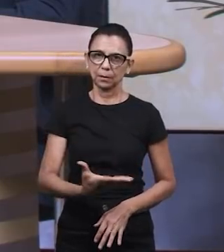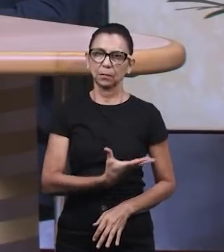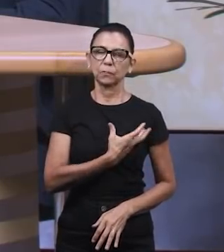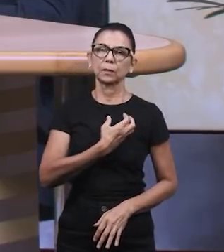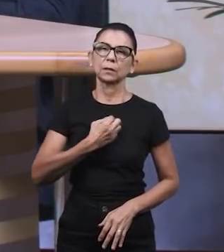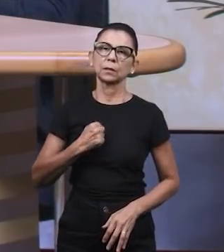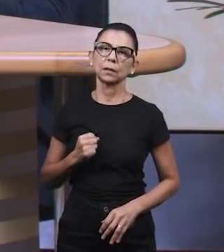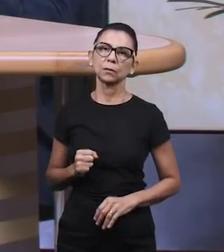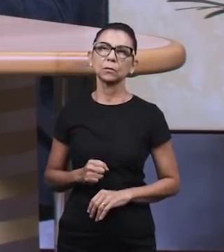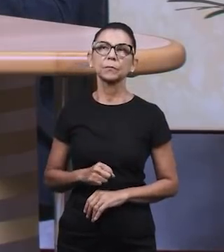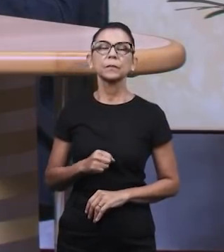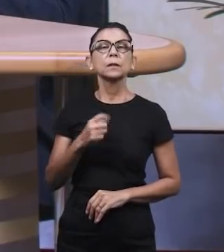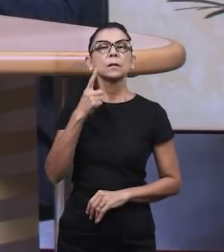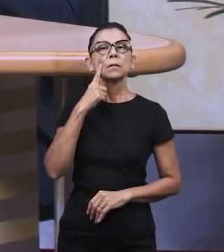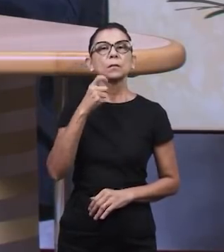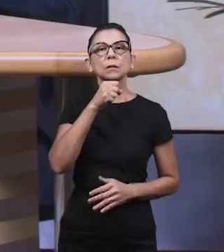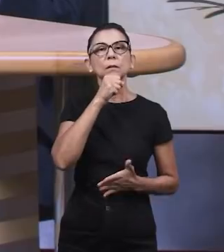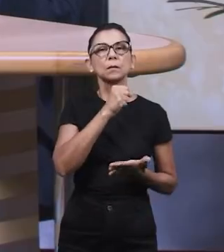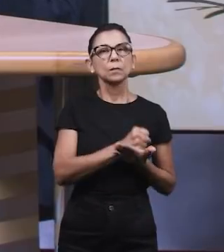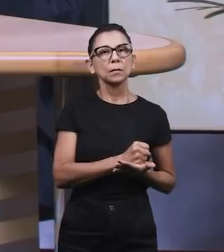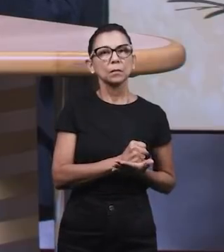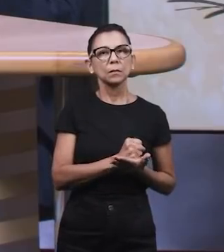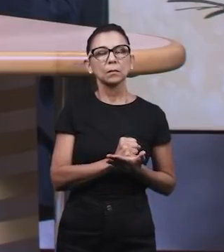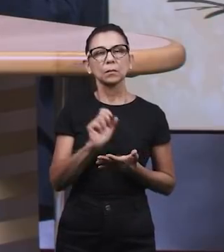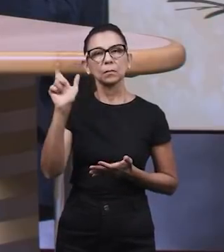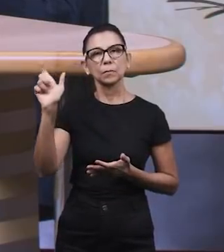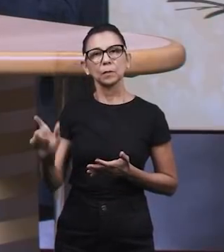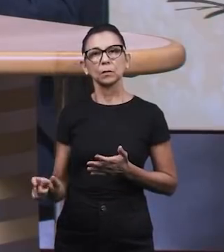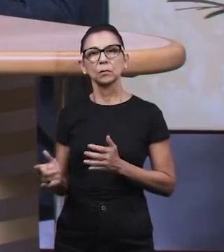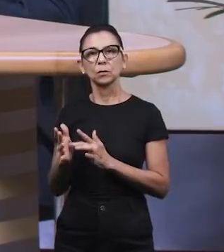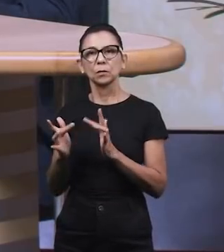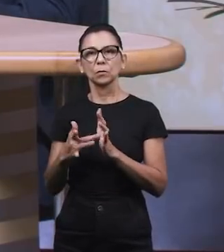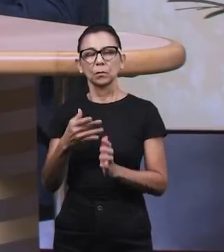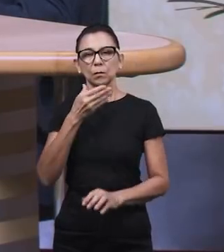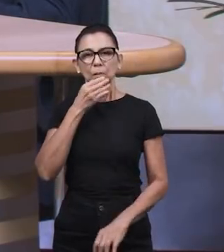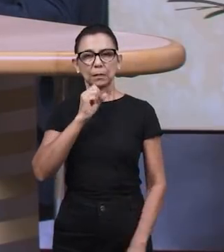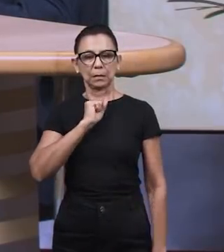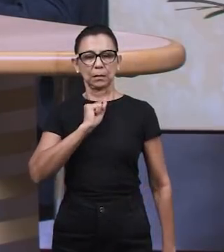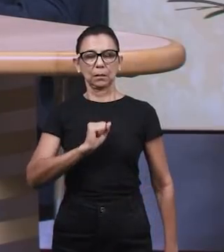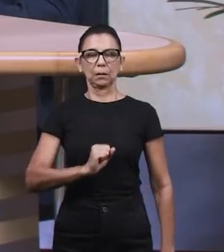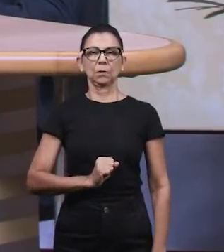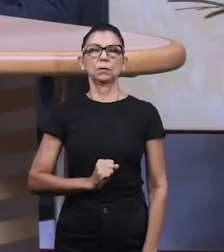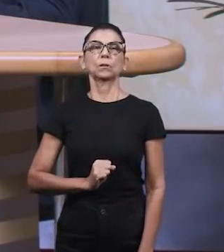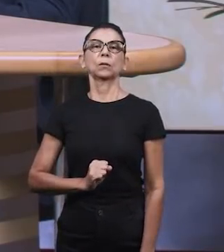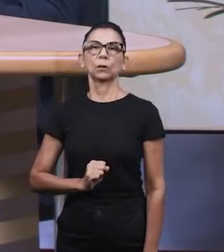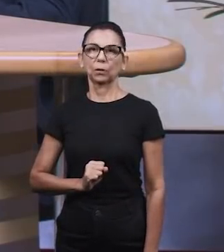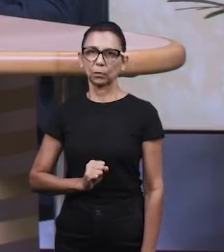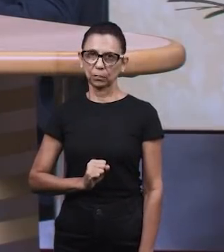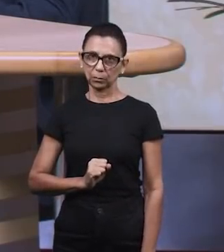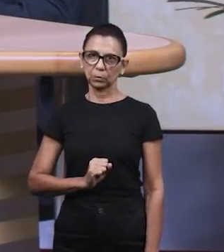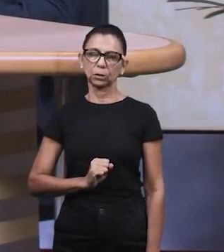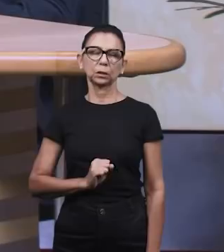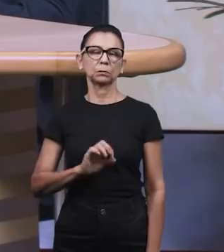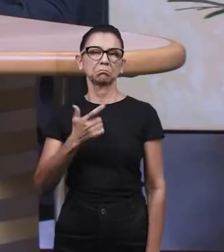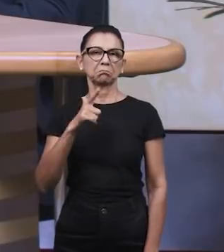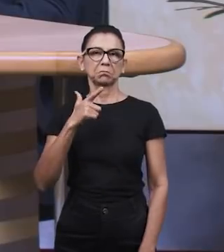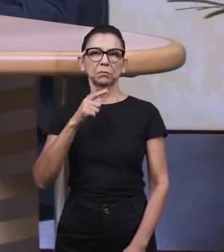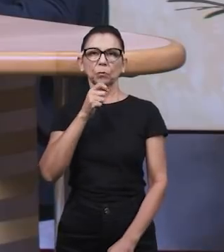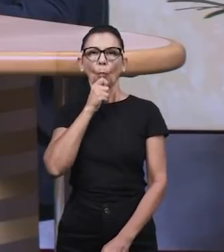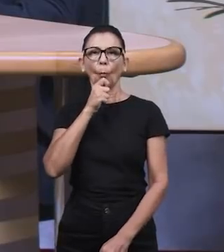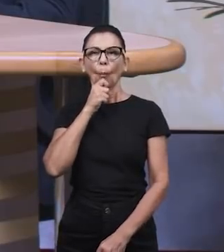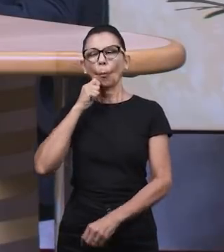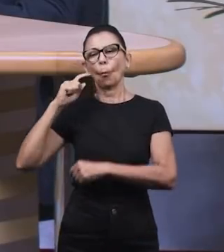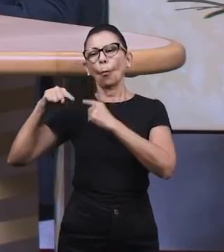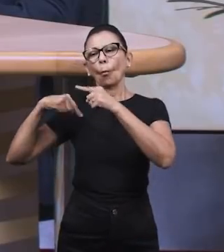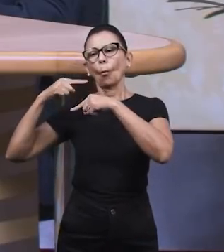condição de Redentor, ele é visto lá no Velho Testamento como sacerdote. Na figura de quem? De um sacerdote que era considerado sem